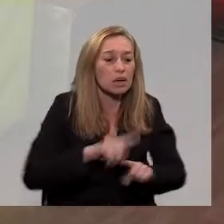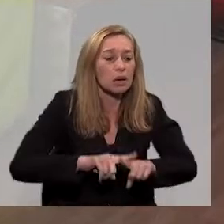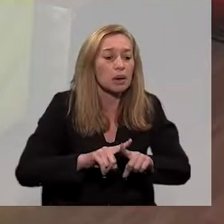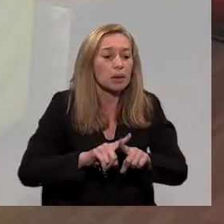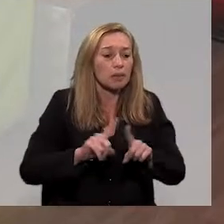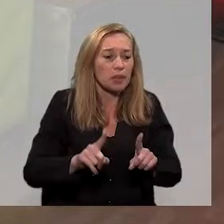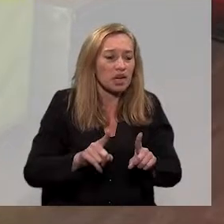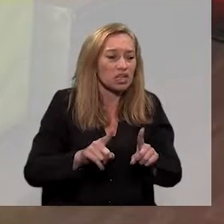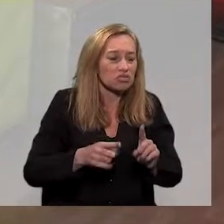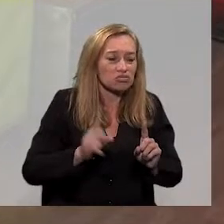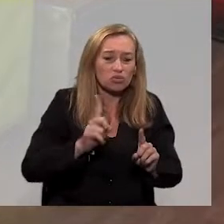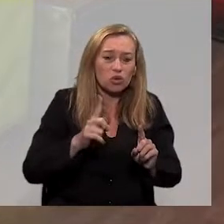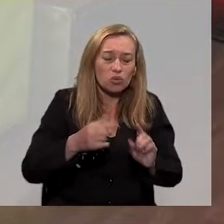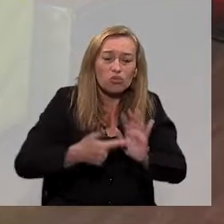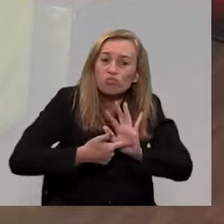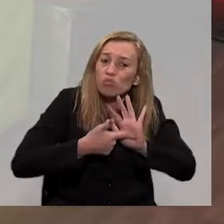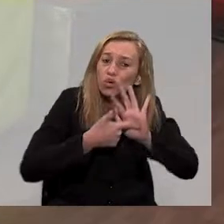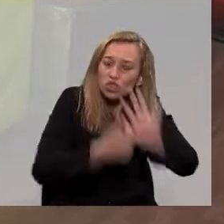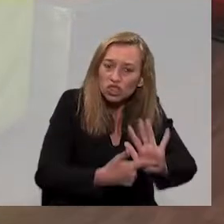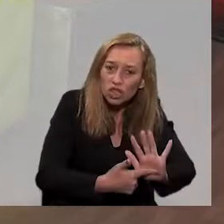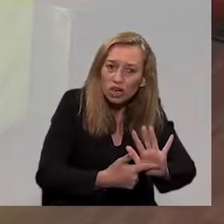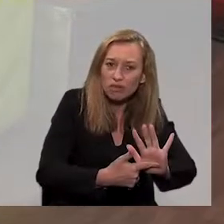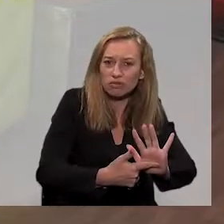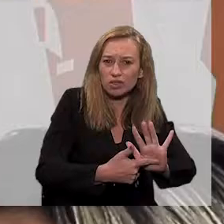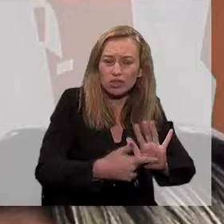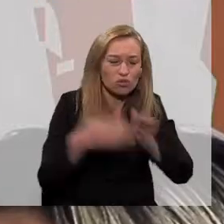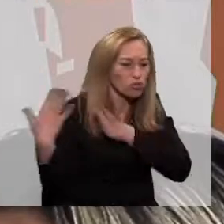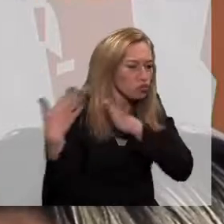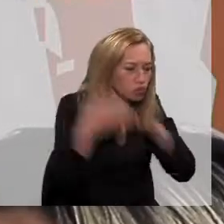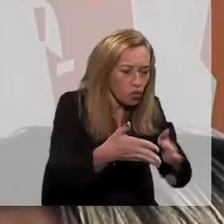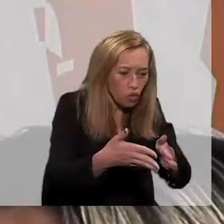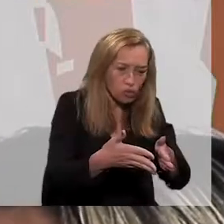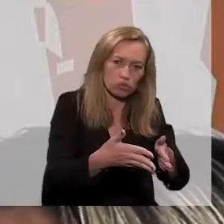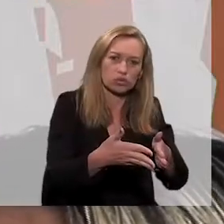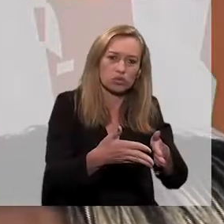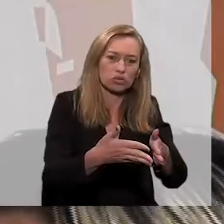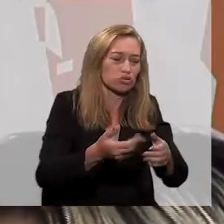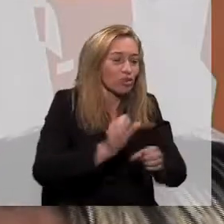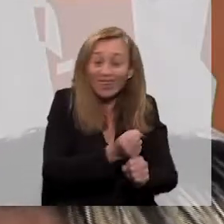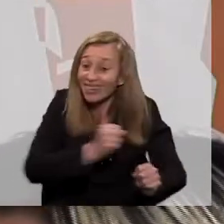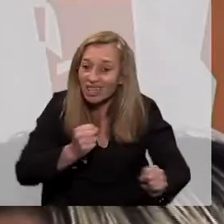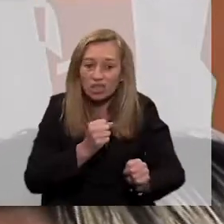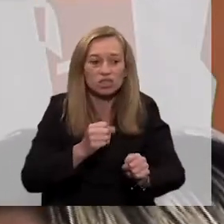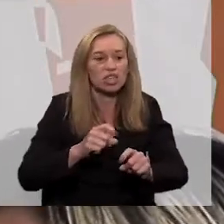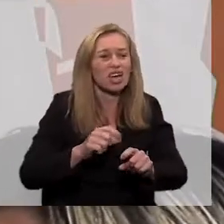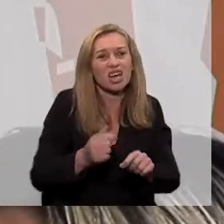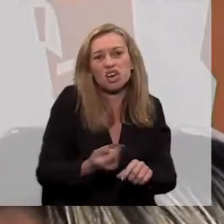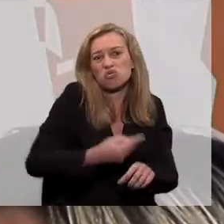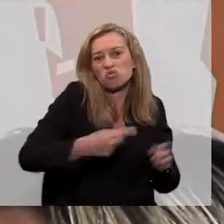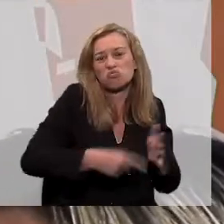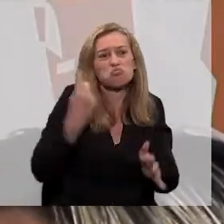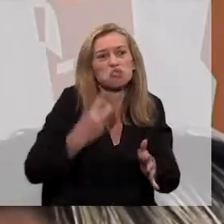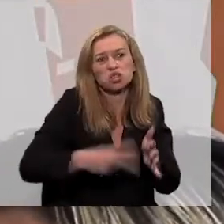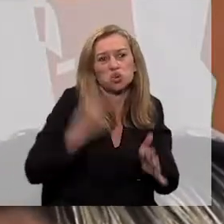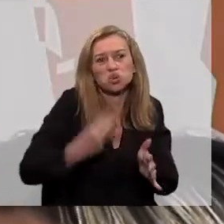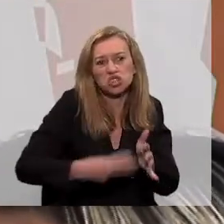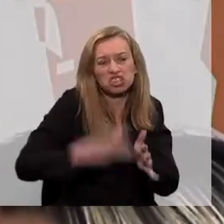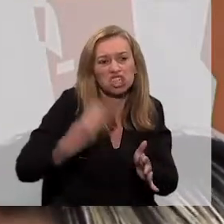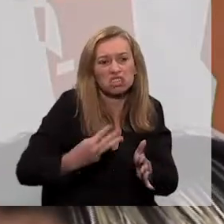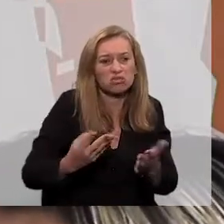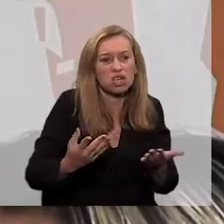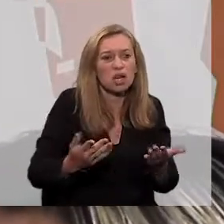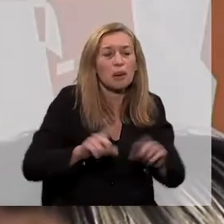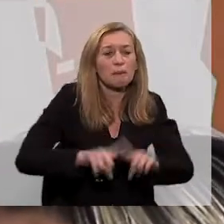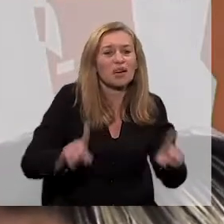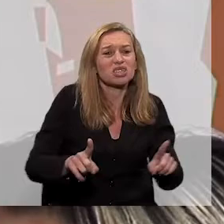a mídia não tinha esse foco. E não era tão grande assim, porque era uma criança, eram duas,